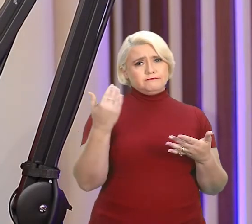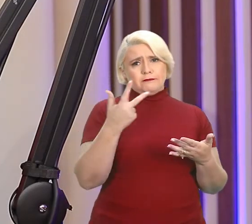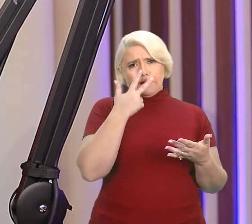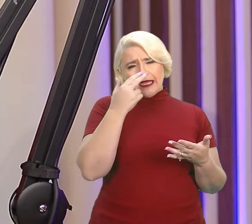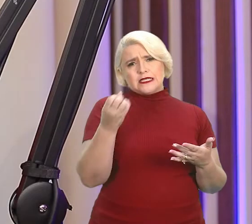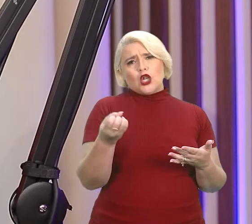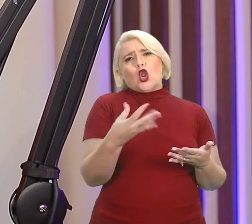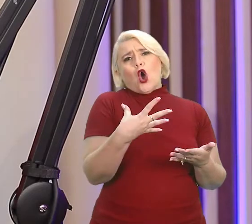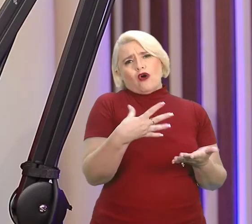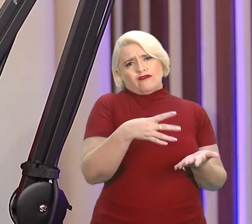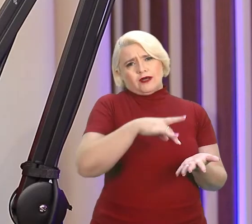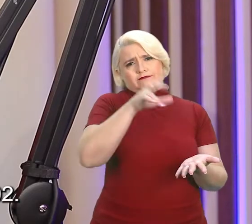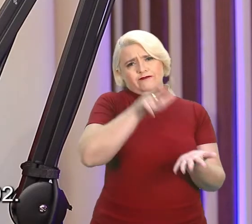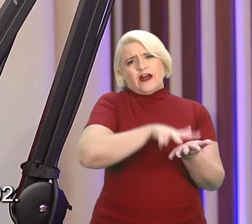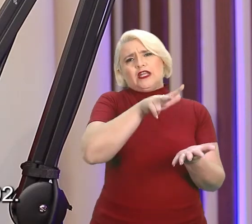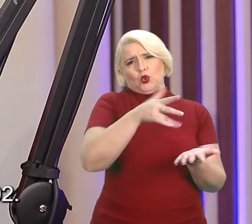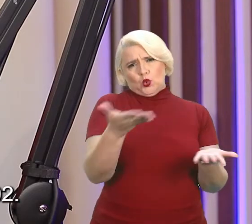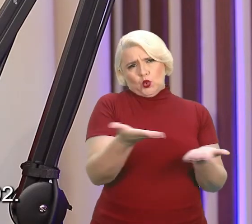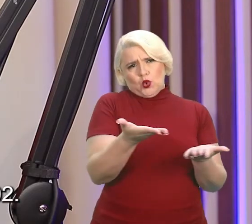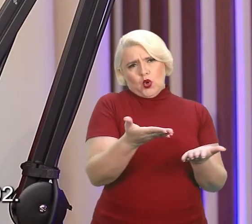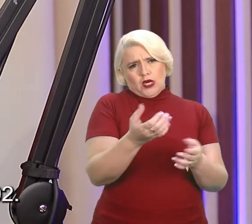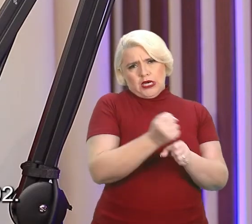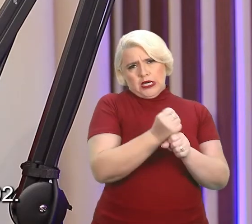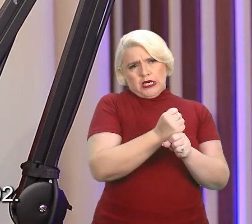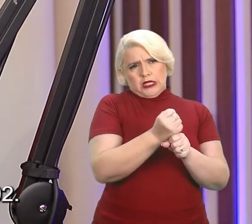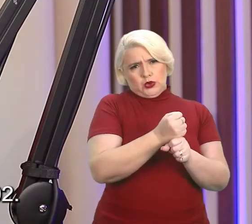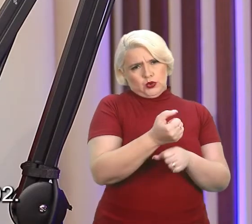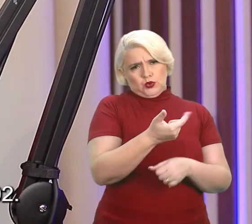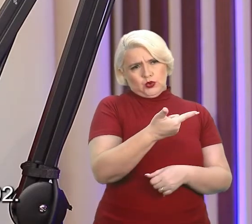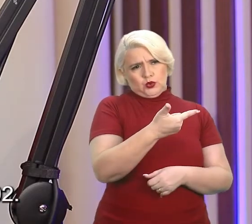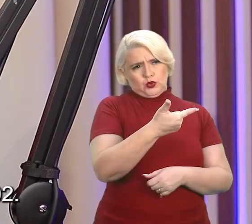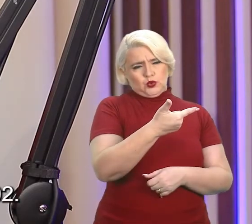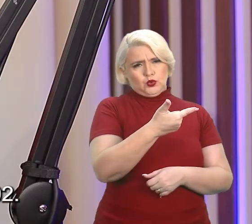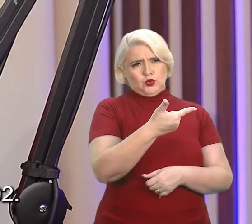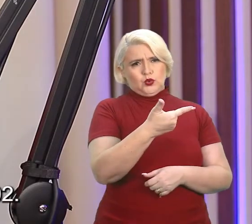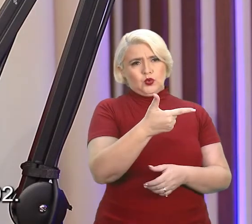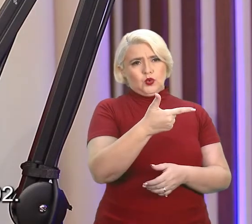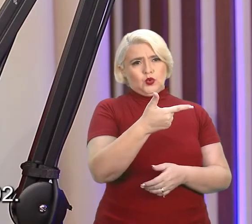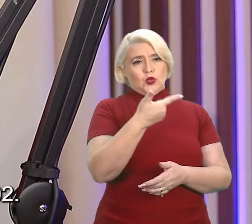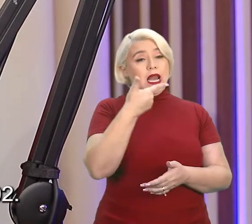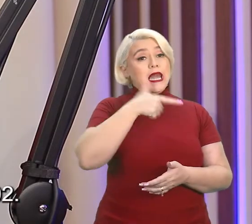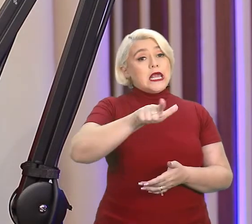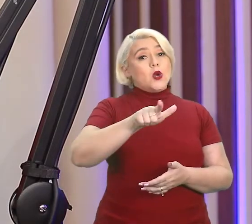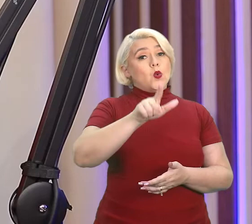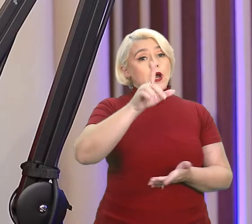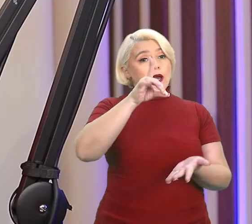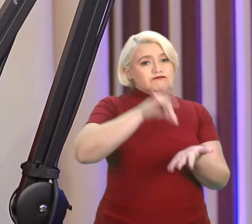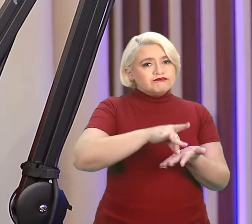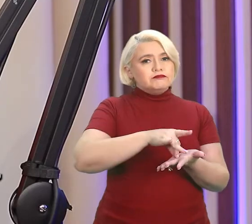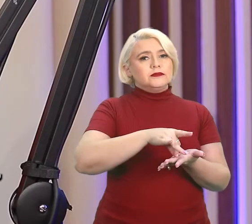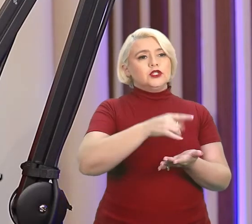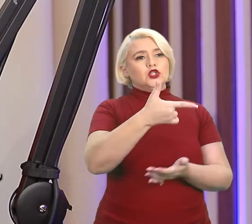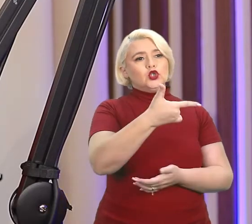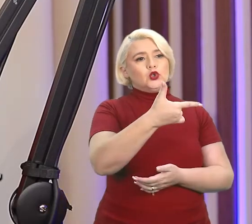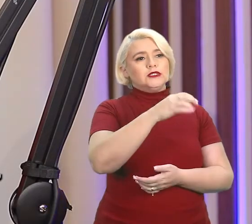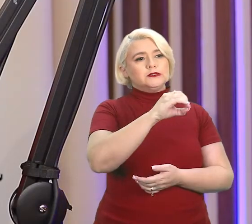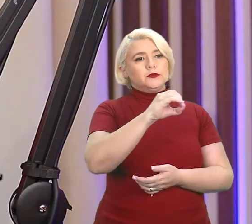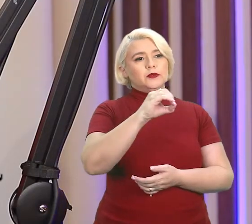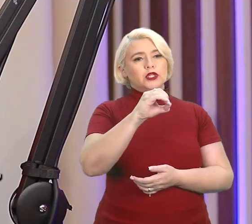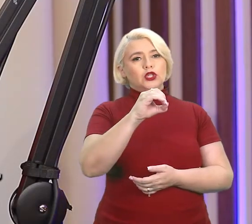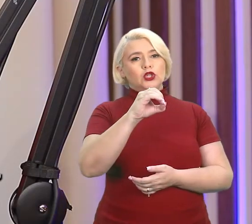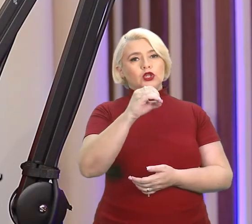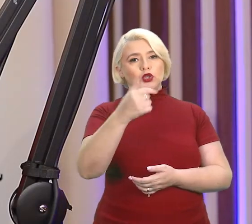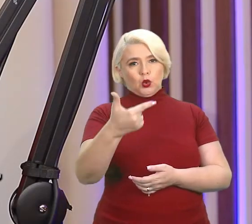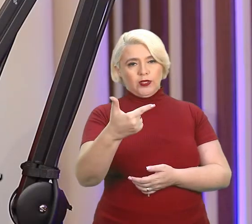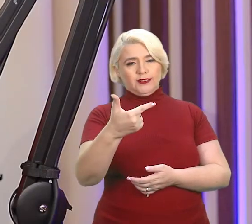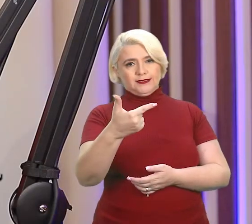recentemente reconhecida no Brasil, né? Ela foi reconhecida como língua em 2002. Então,